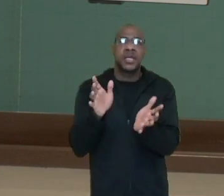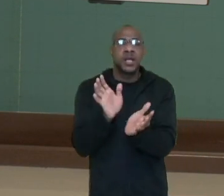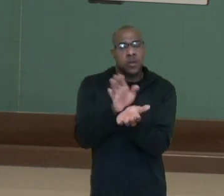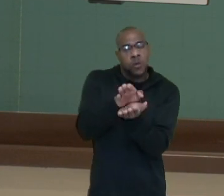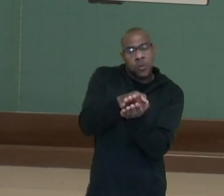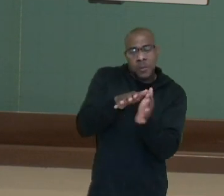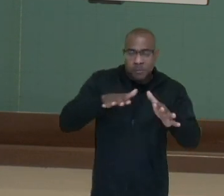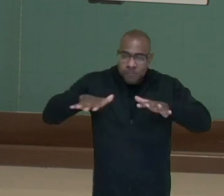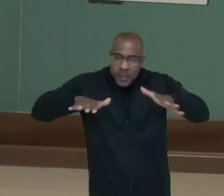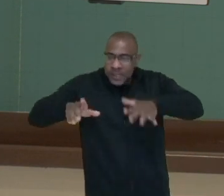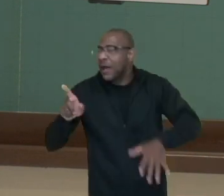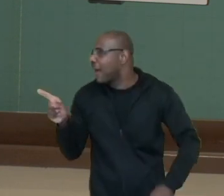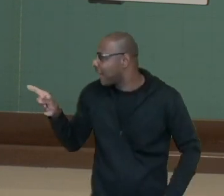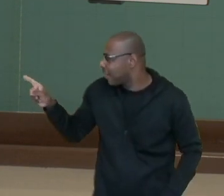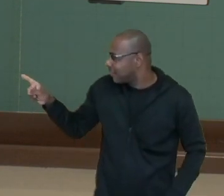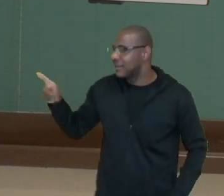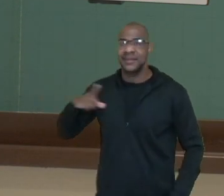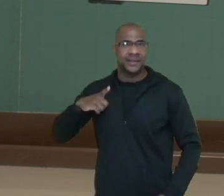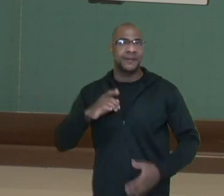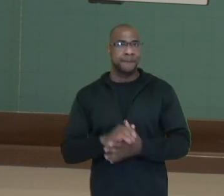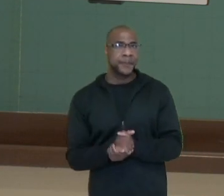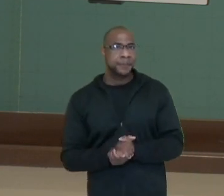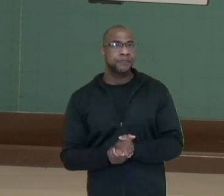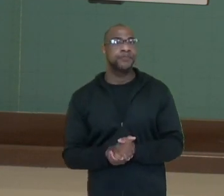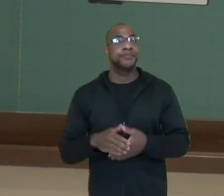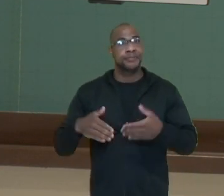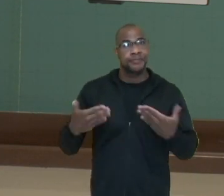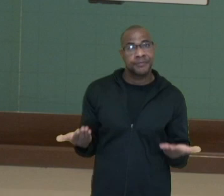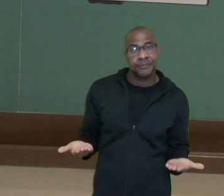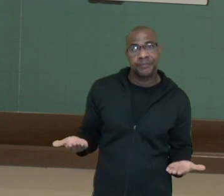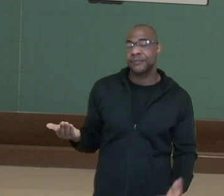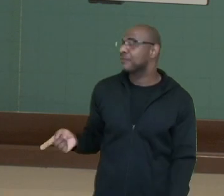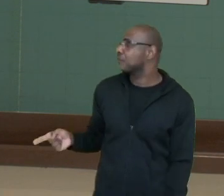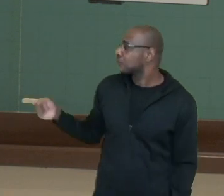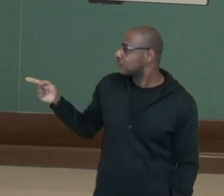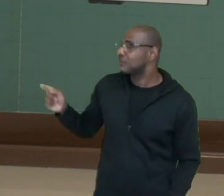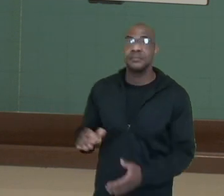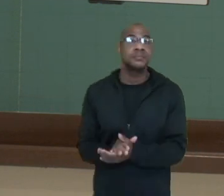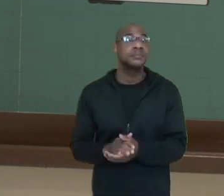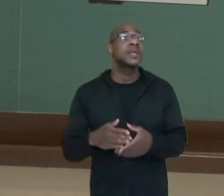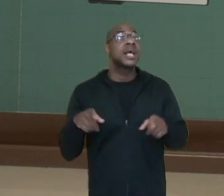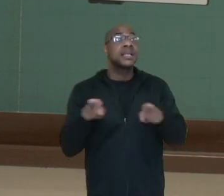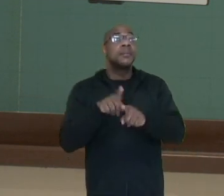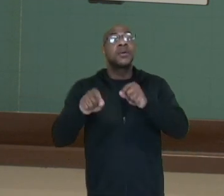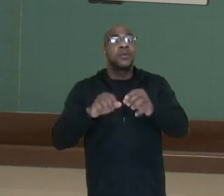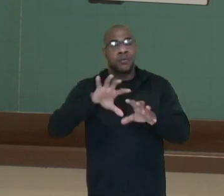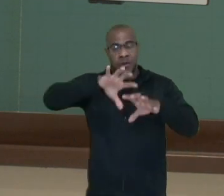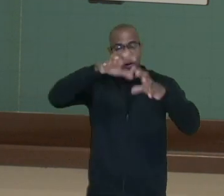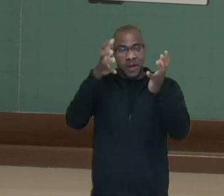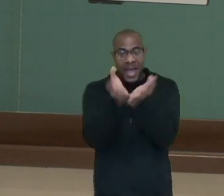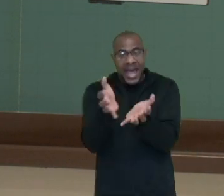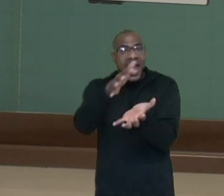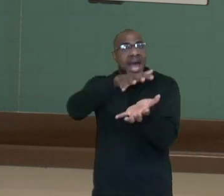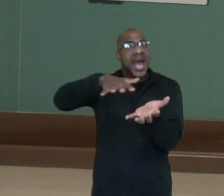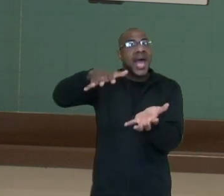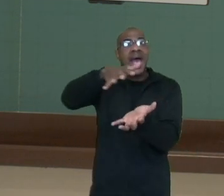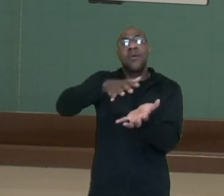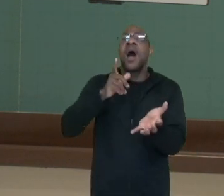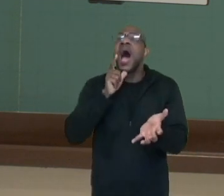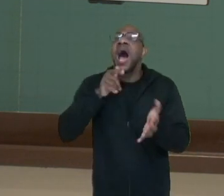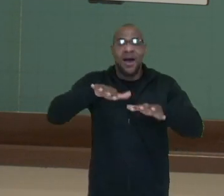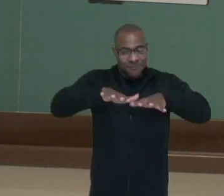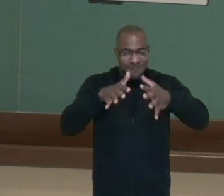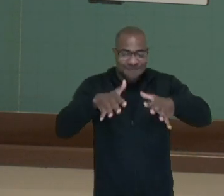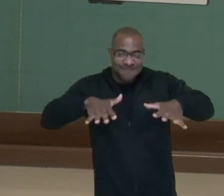de clima úmido, quente, inverno seco e frio. Falando agora dos ecossistemas